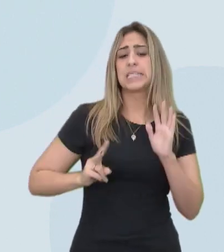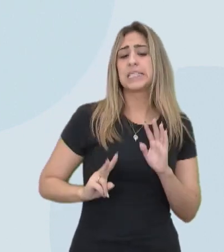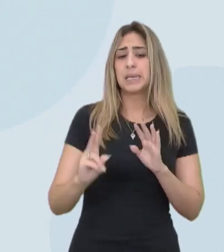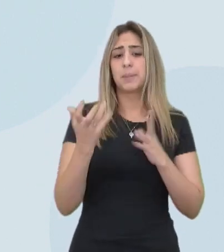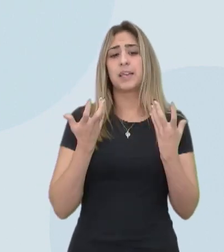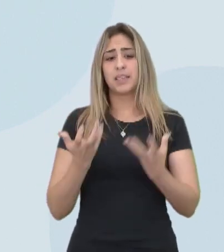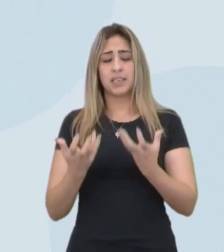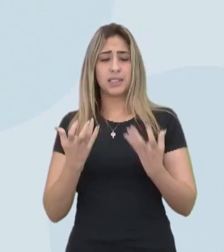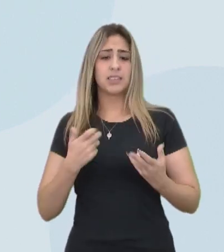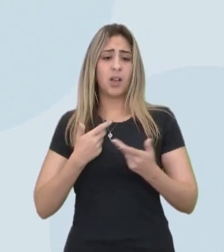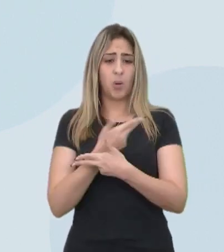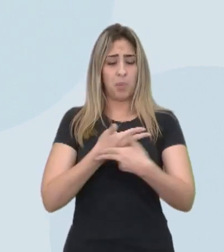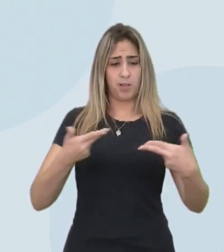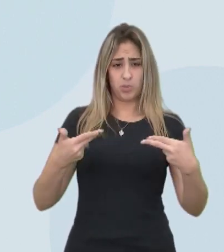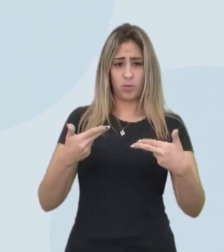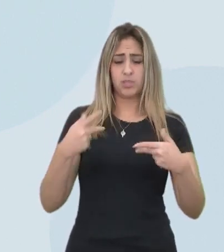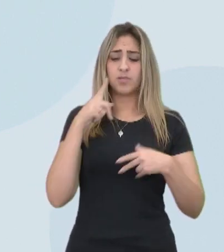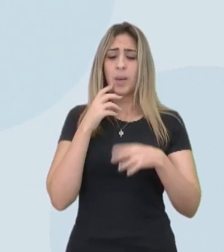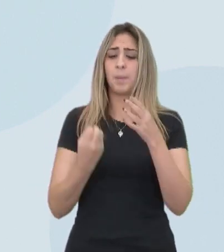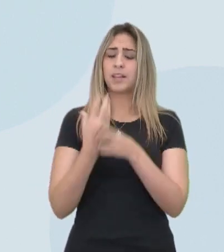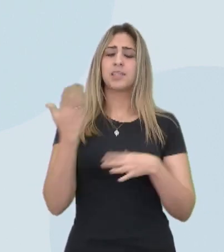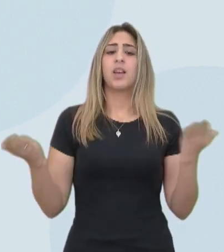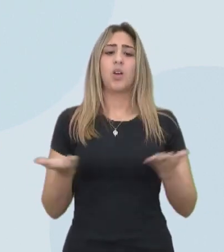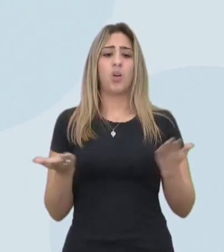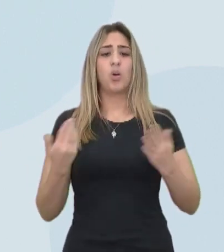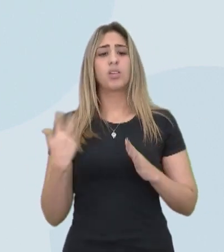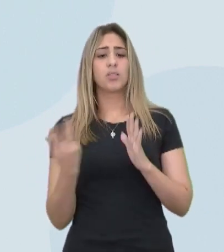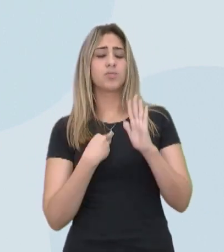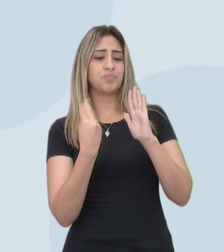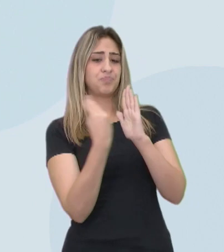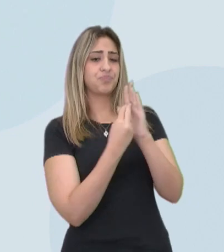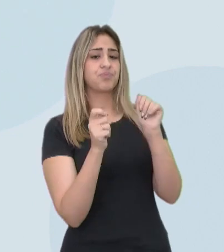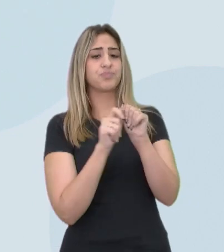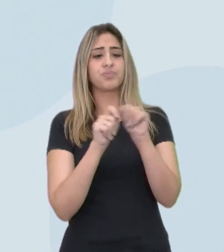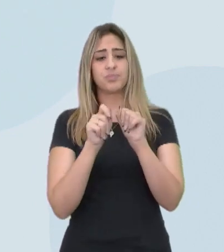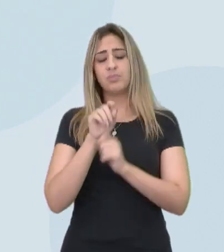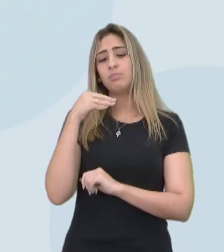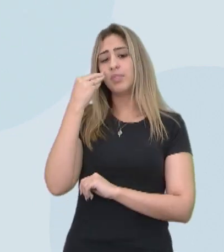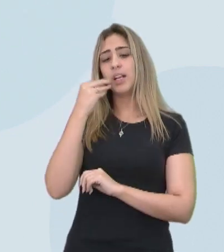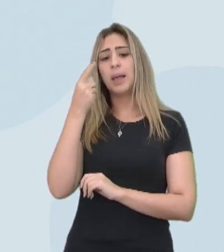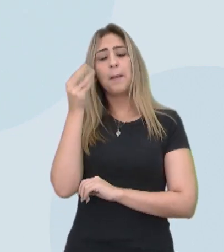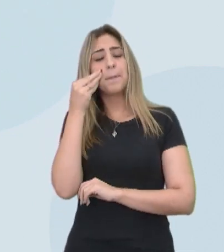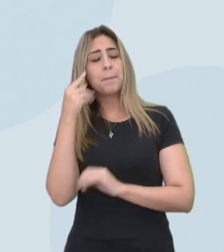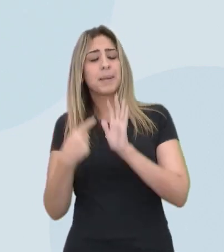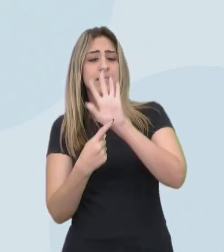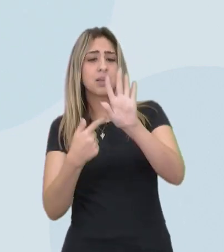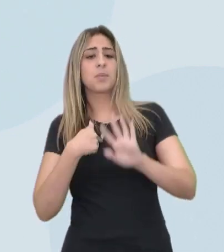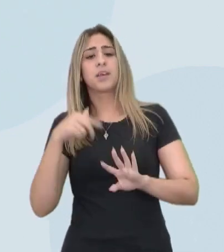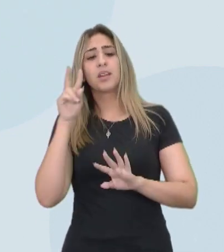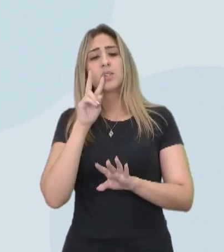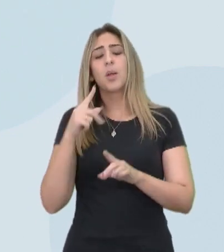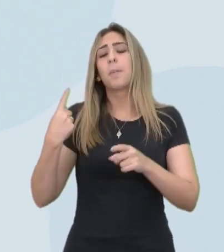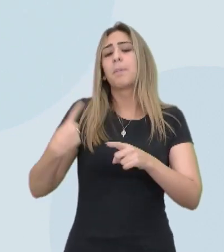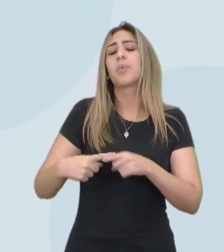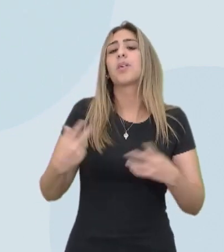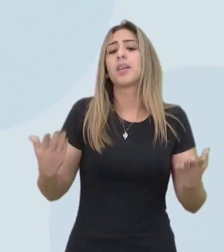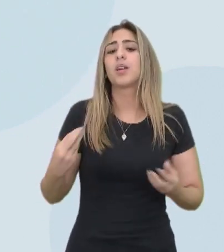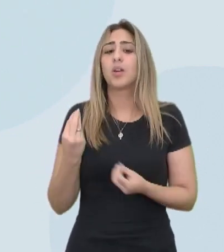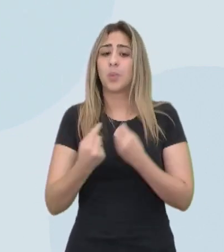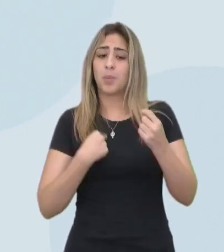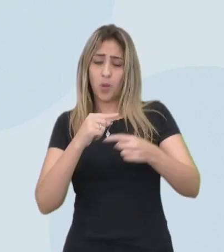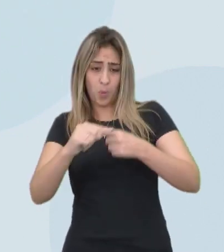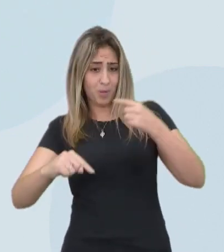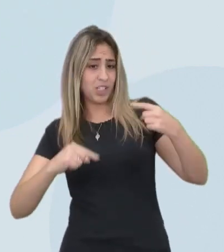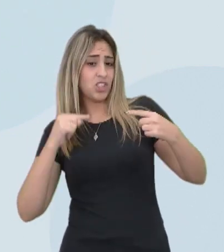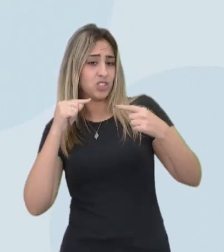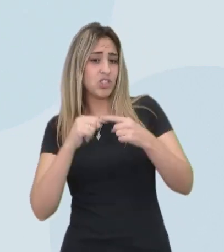ter algumas coisas que vão aparecer agora. Então, agora eu vou fazer o TED apresentando a minha história. Por quê? O meu